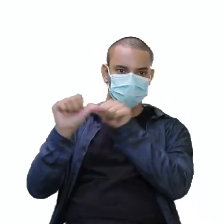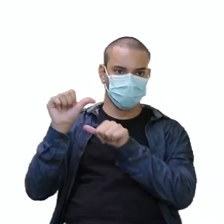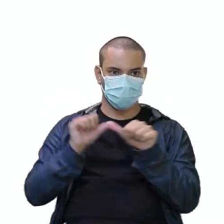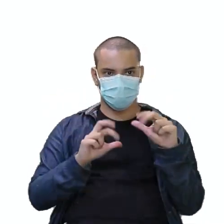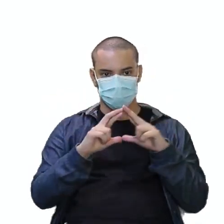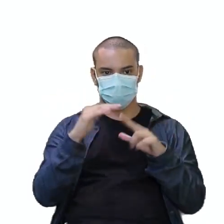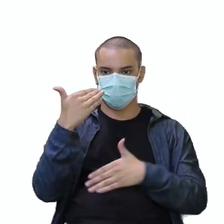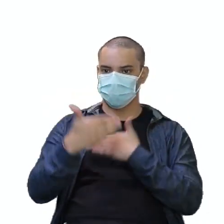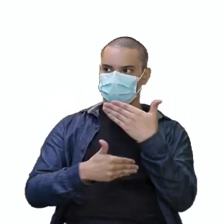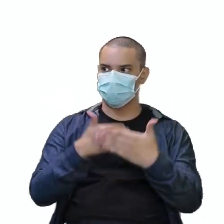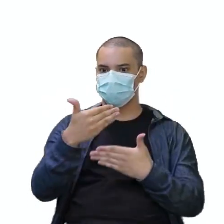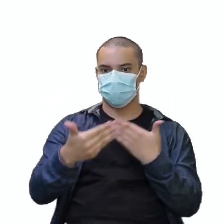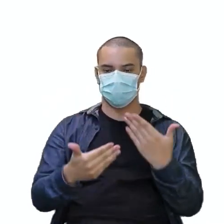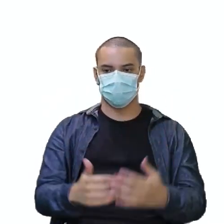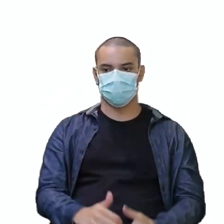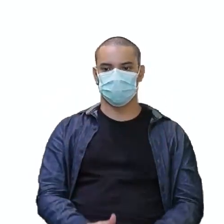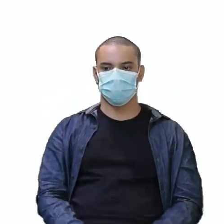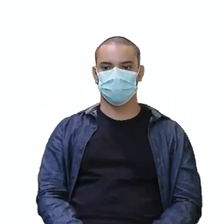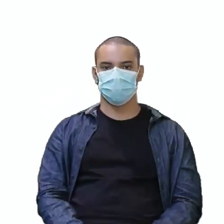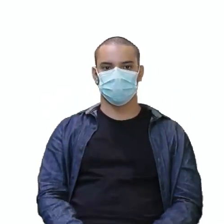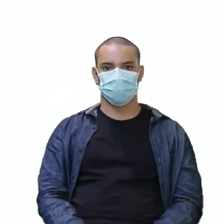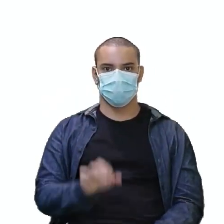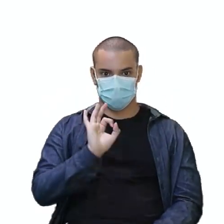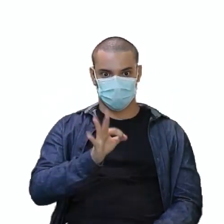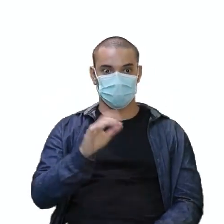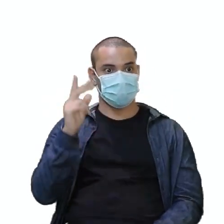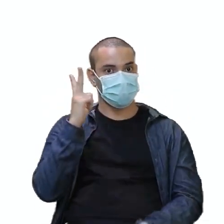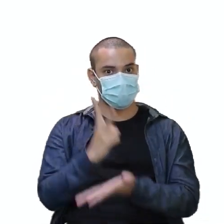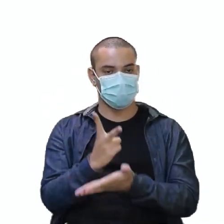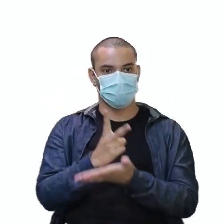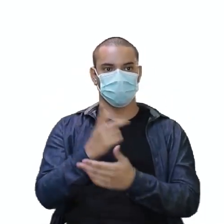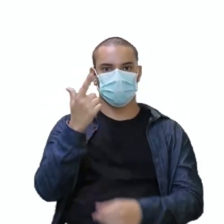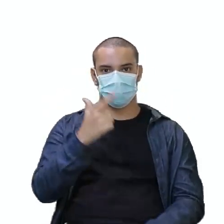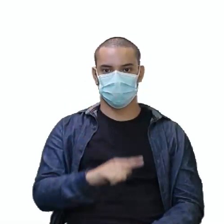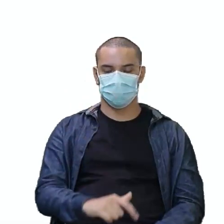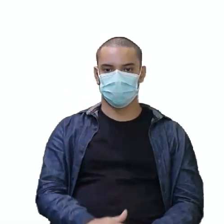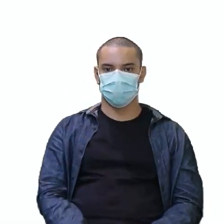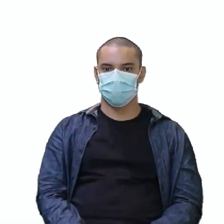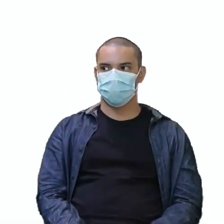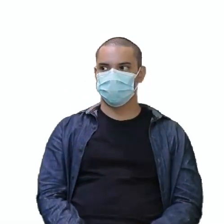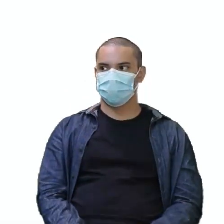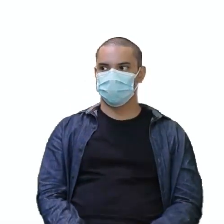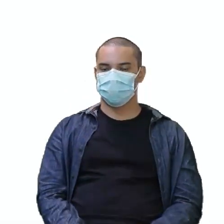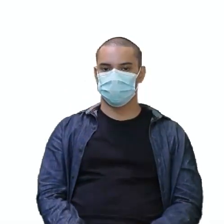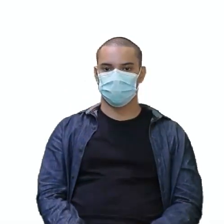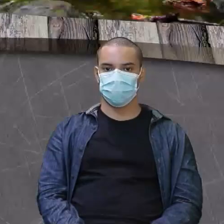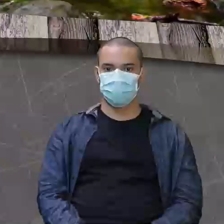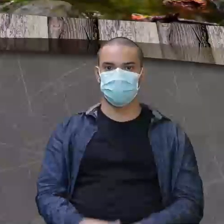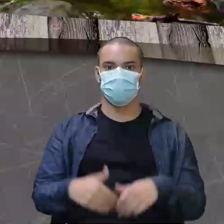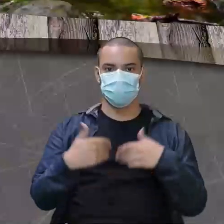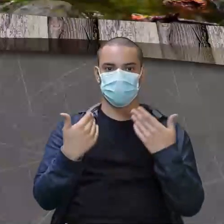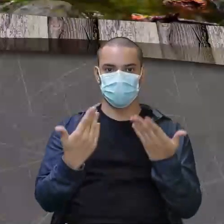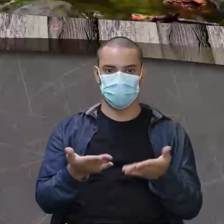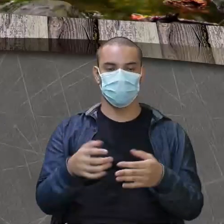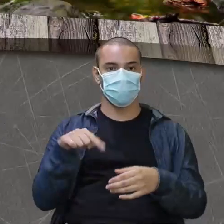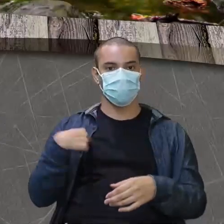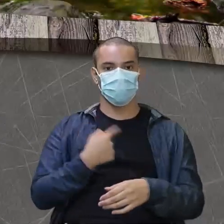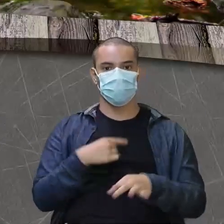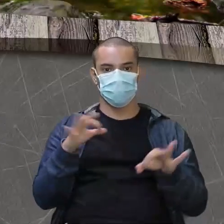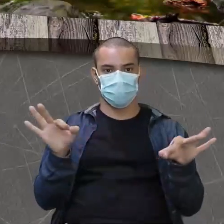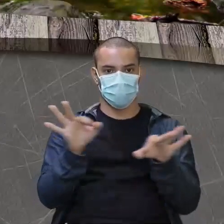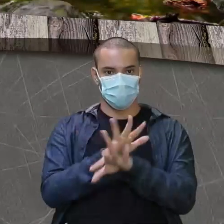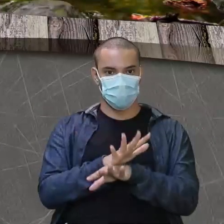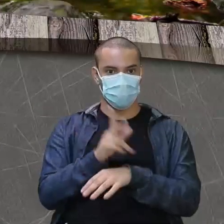bom? Esse processo de reaproveitamento aí dessas substâncias. Perfeito, galera? Então a gente vai encerrando por